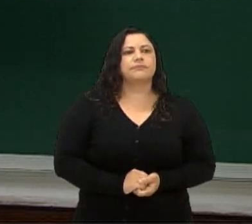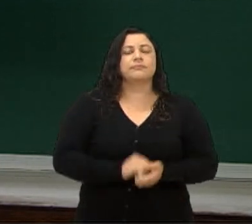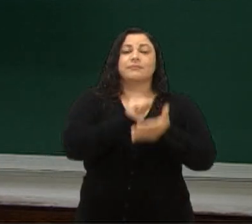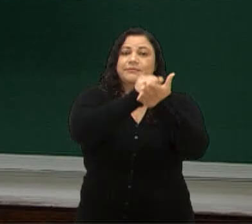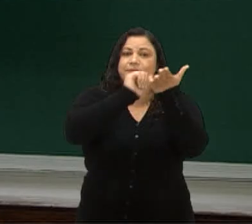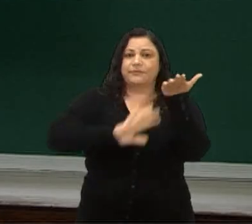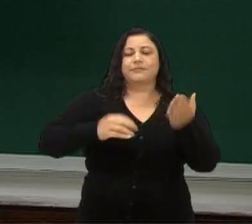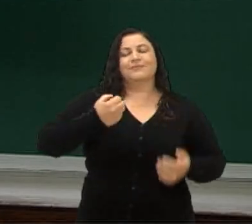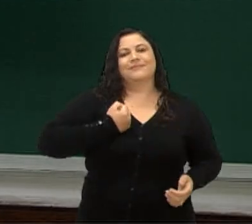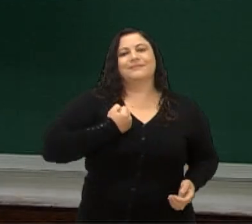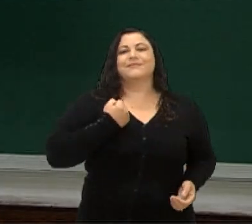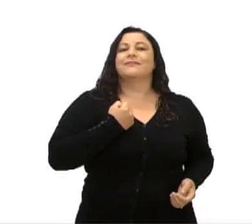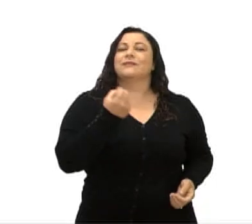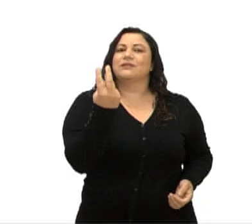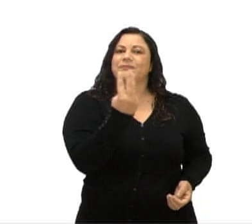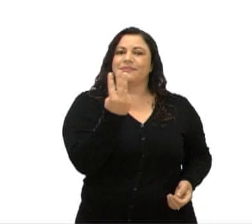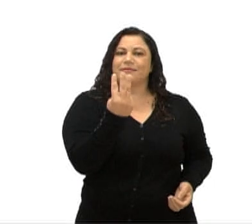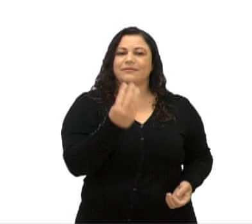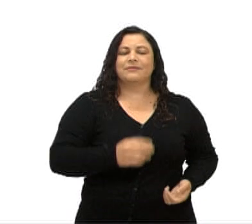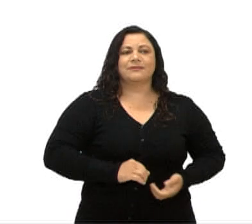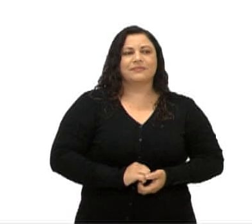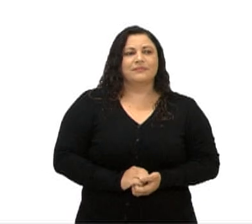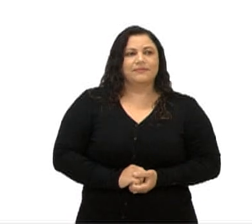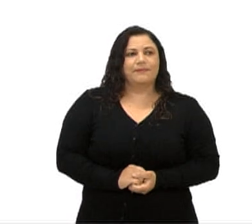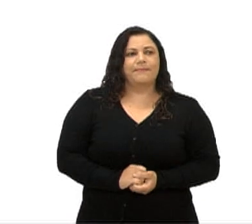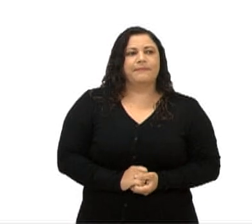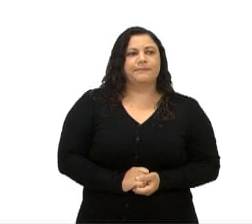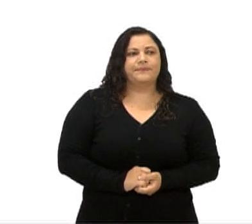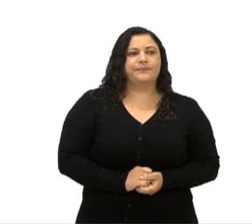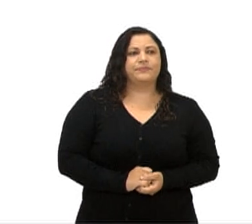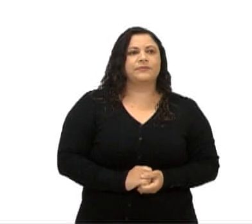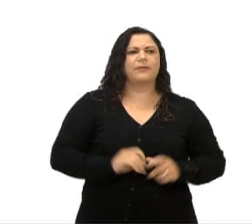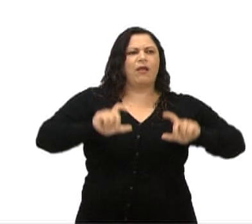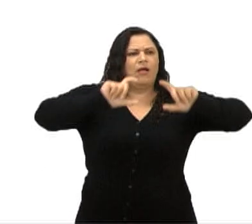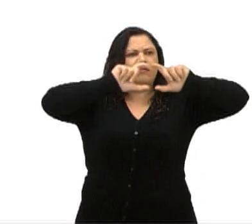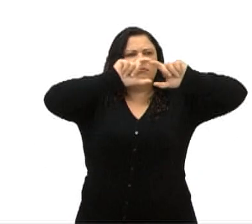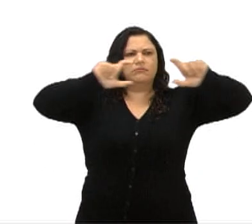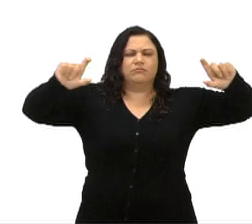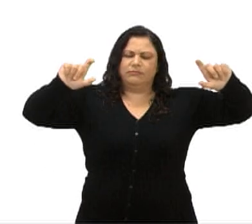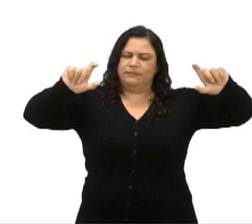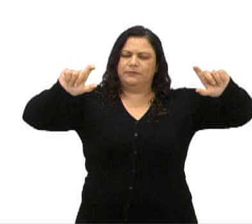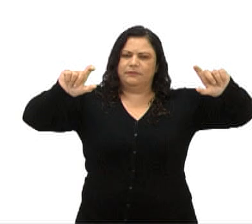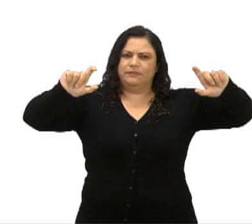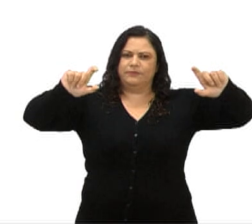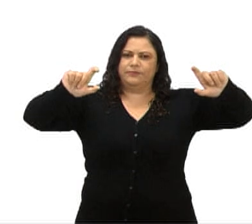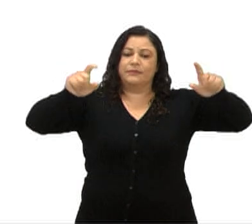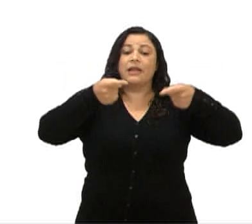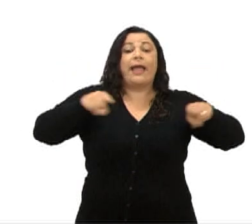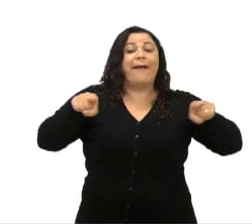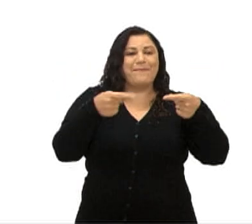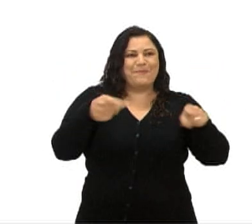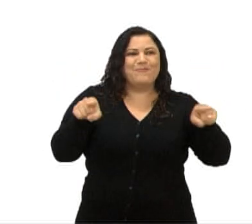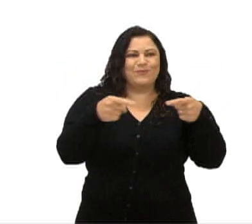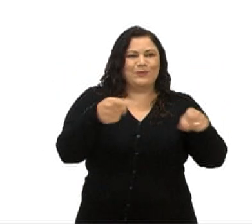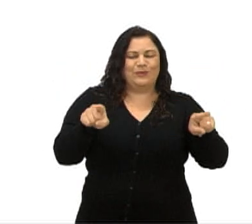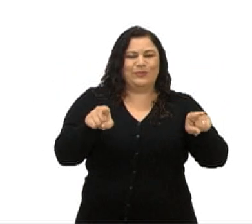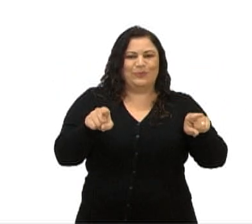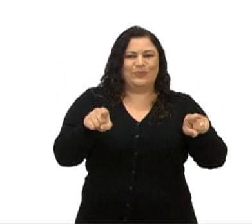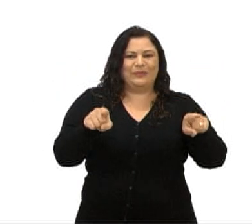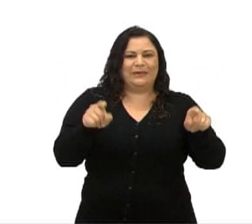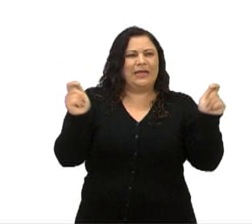Vamos para a nossa atividade 3 agora. Né? No excerto, a trilha sonora dessa produção cinematográfica que